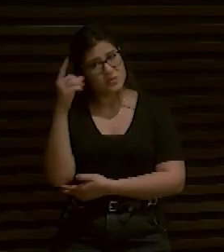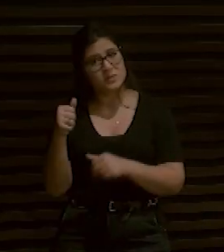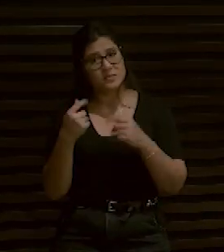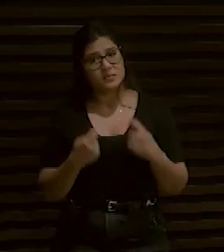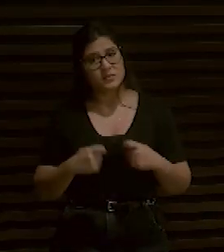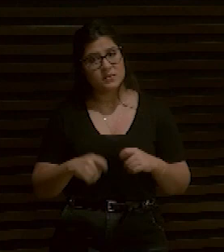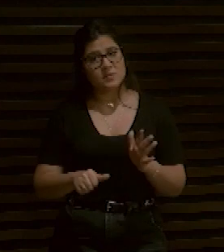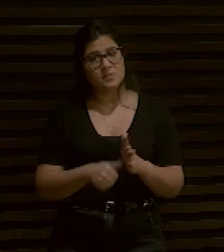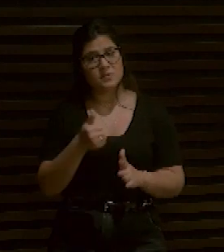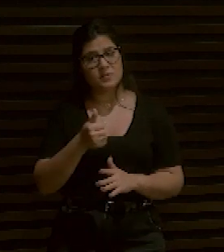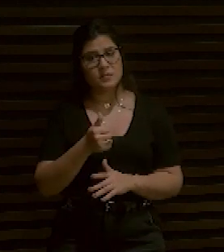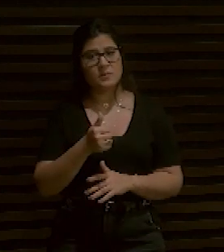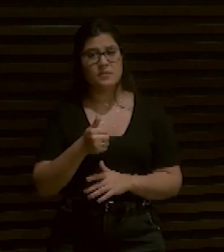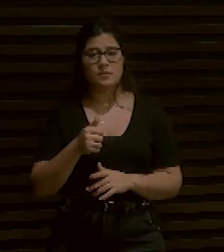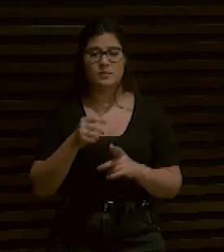do Pai.